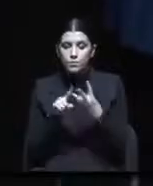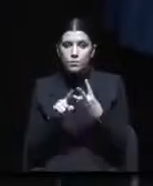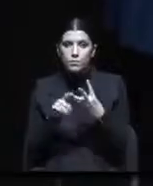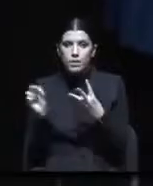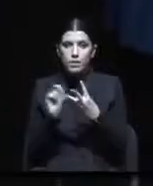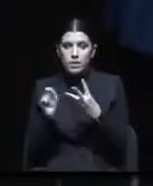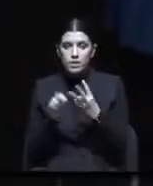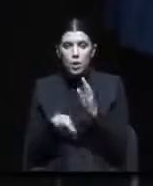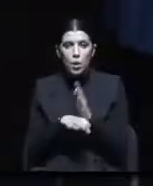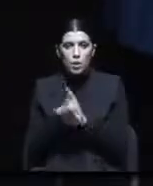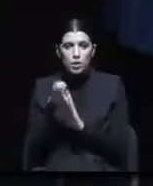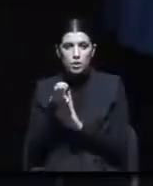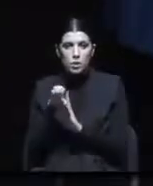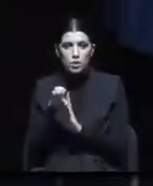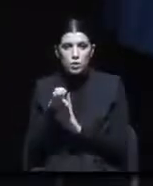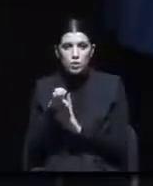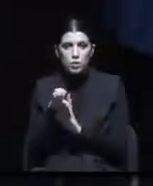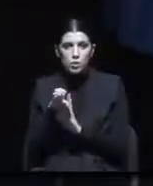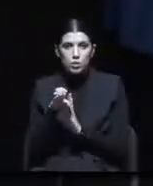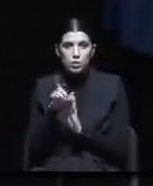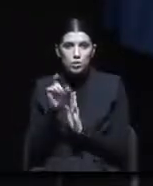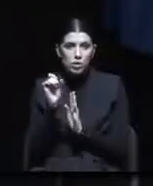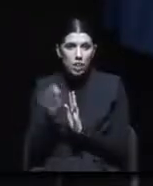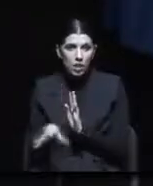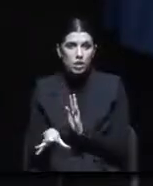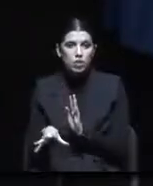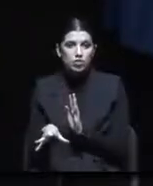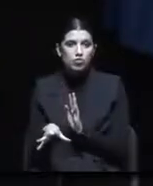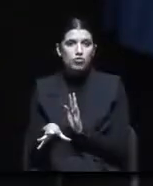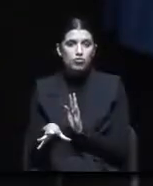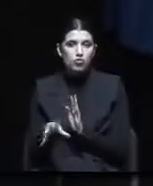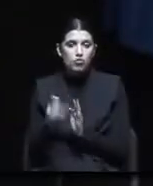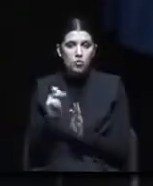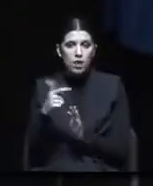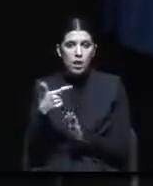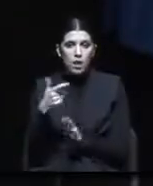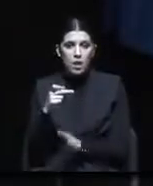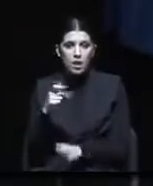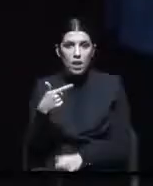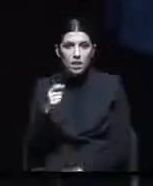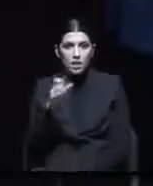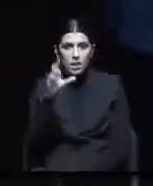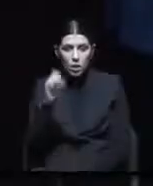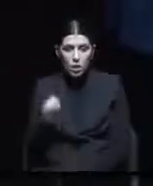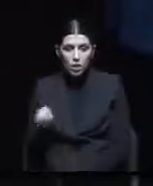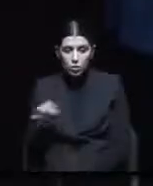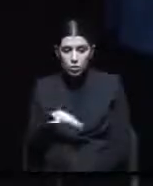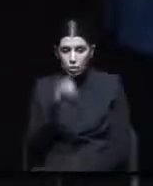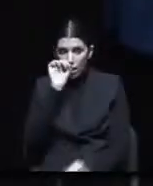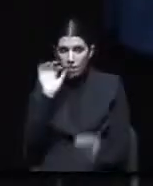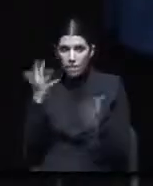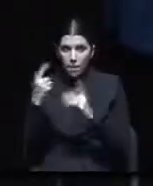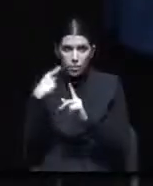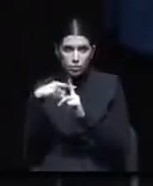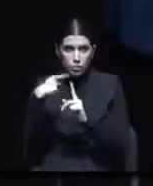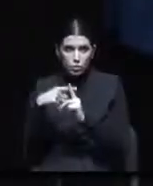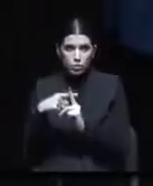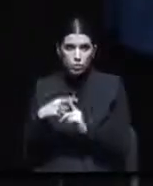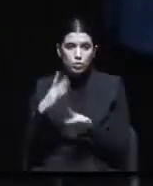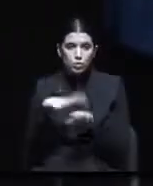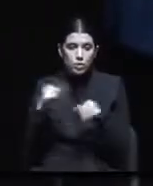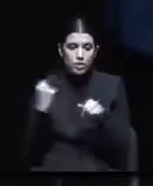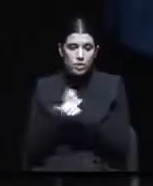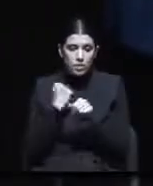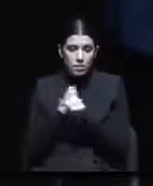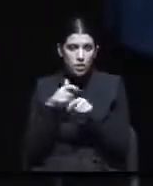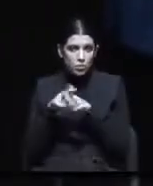ao tema das condições de deposição de resíduos sólidos urbanos no aterro sanitário do Mato da Cruz. Na sequência de trabalhos